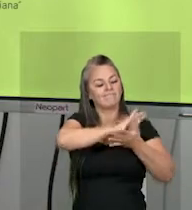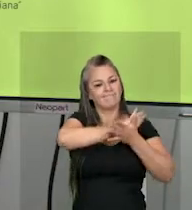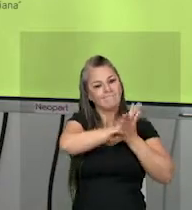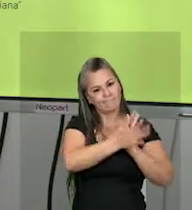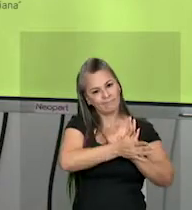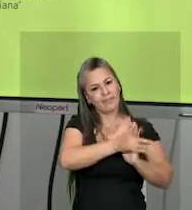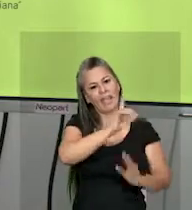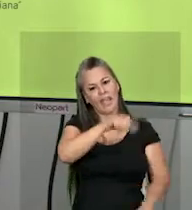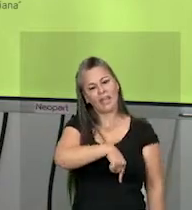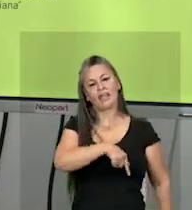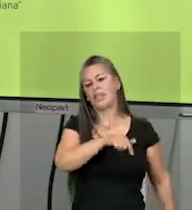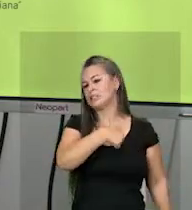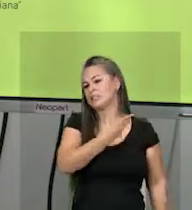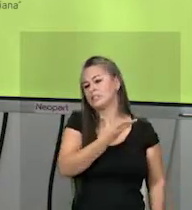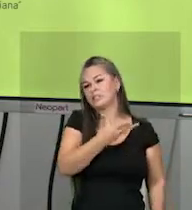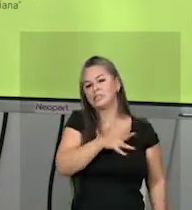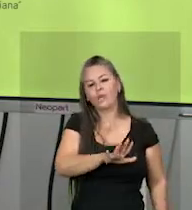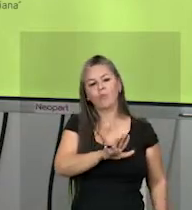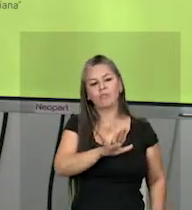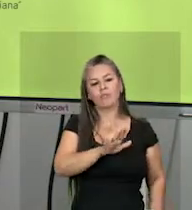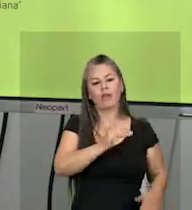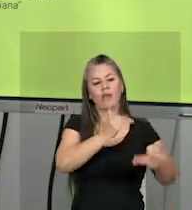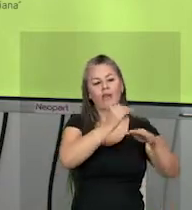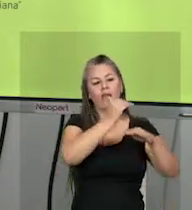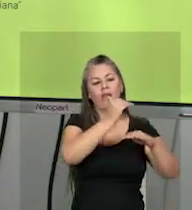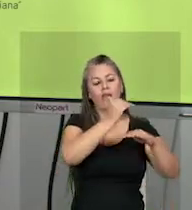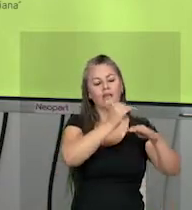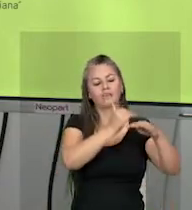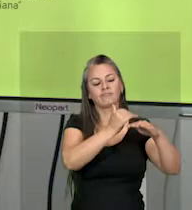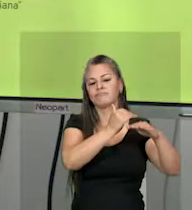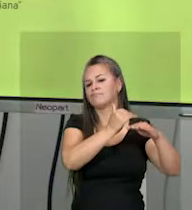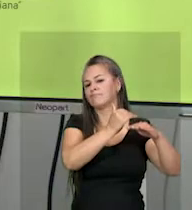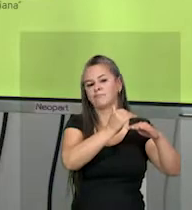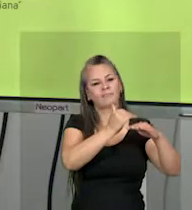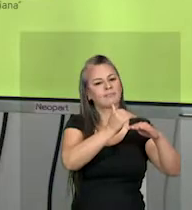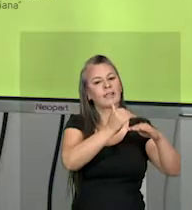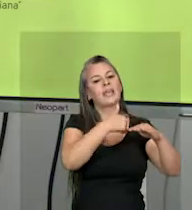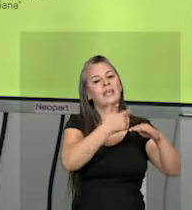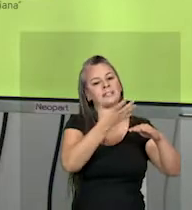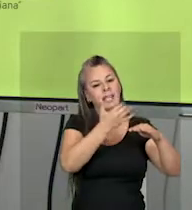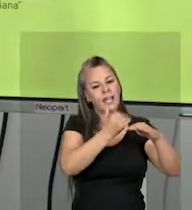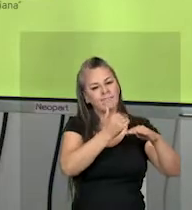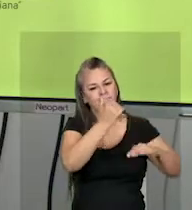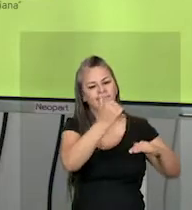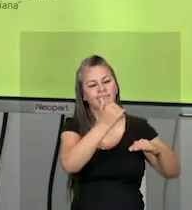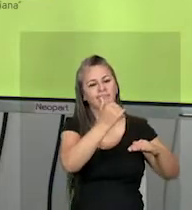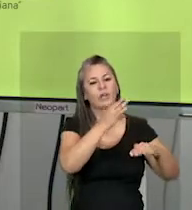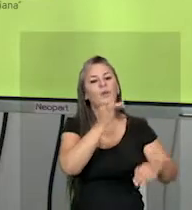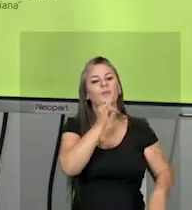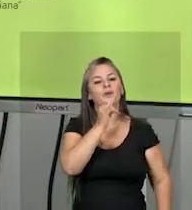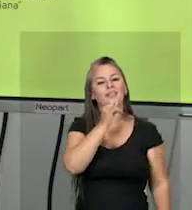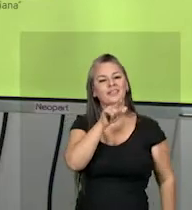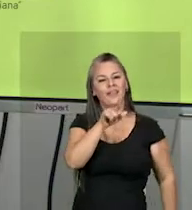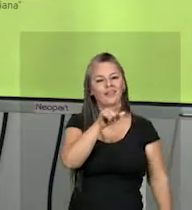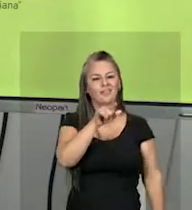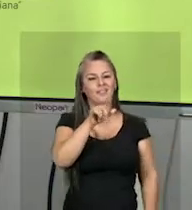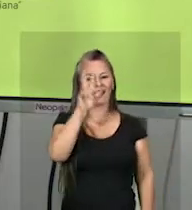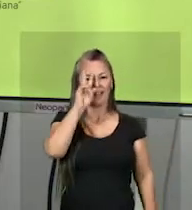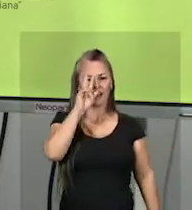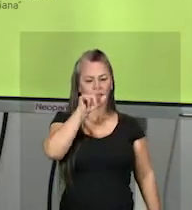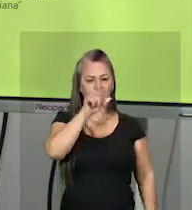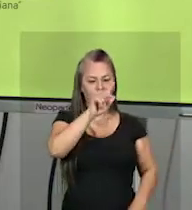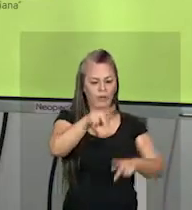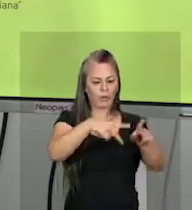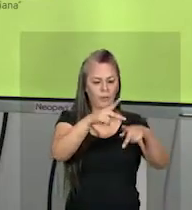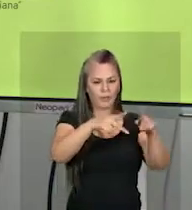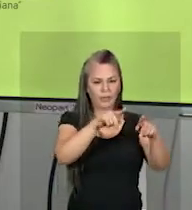Eles não defendem a igualdade de forma alguma e a diferença é perseguida. Então, a gente tem o caso das populações judaicas, né, da Europa